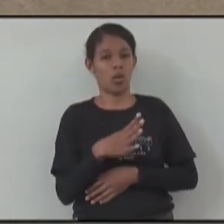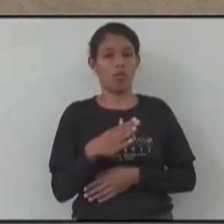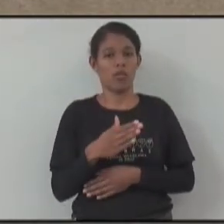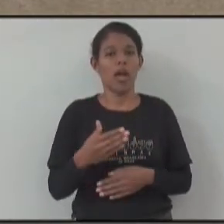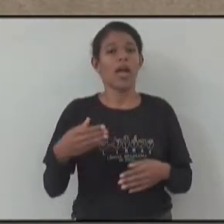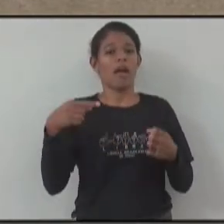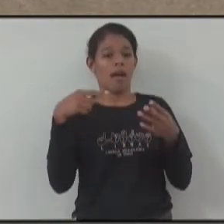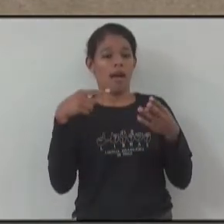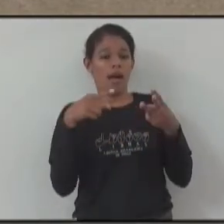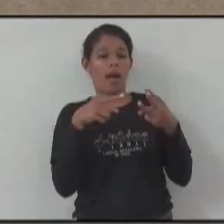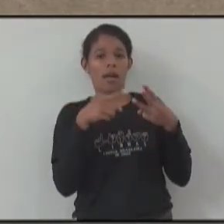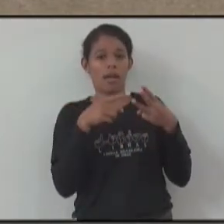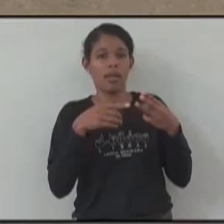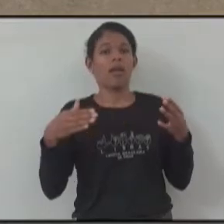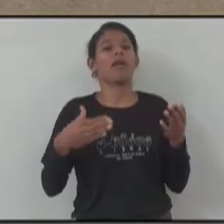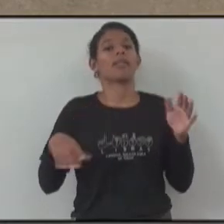humana.